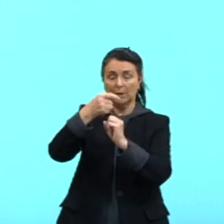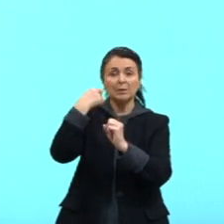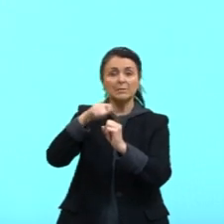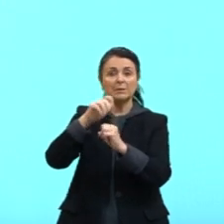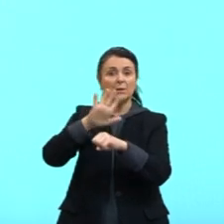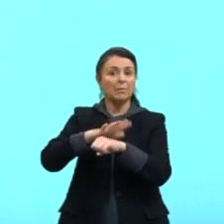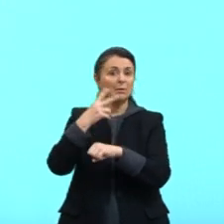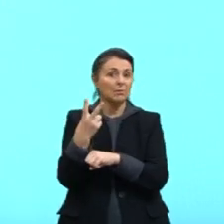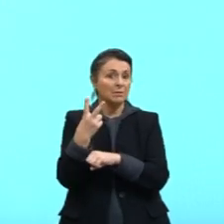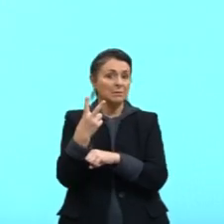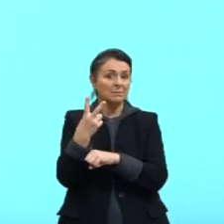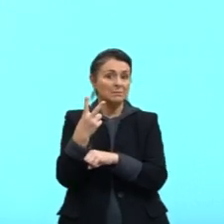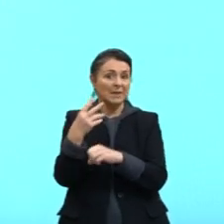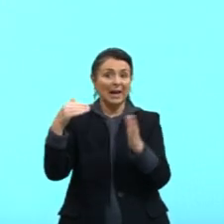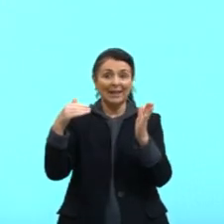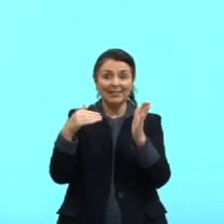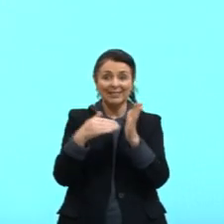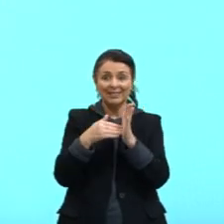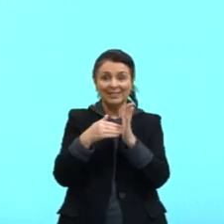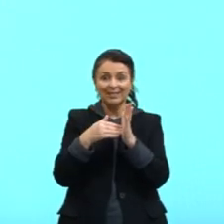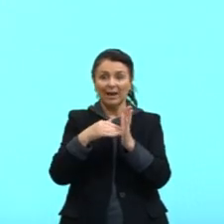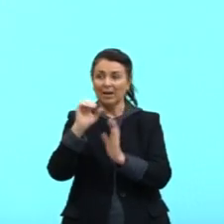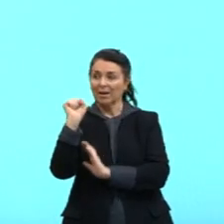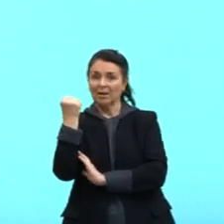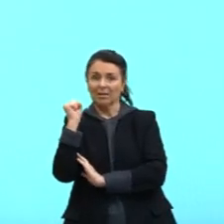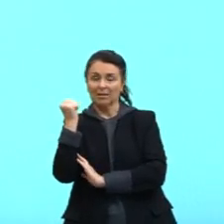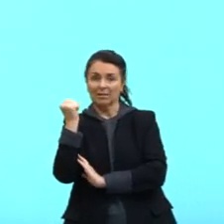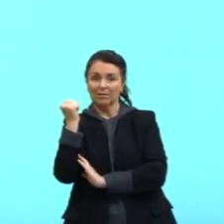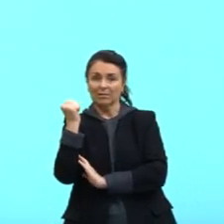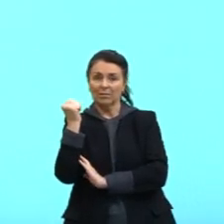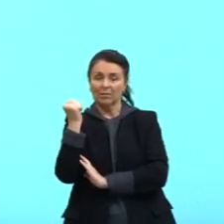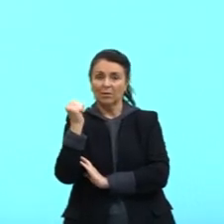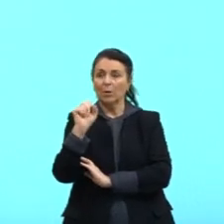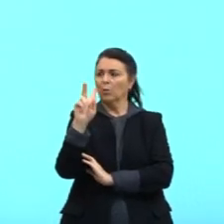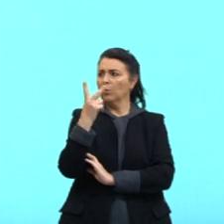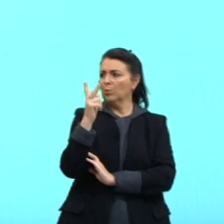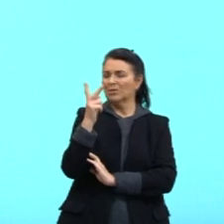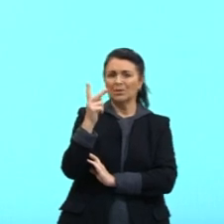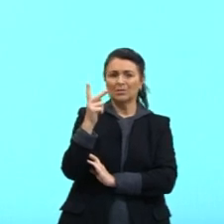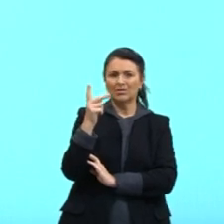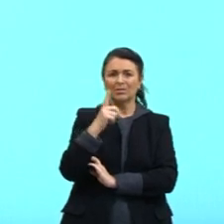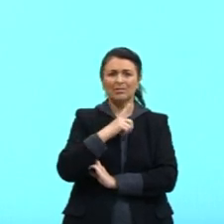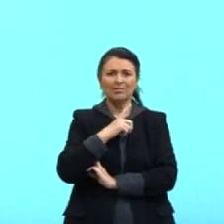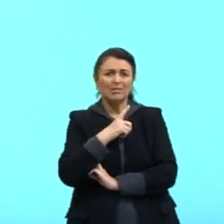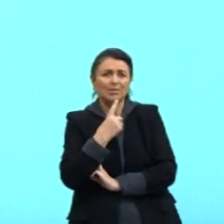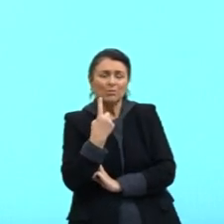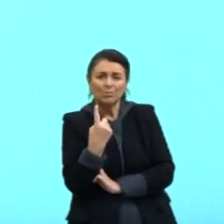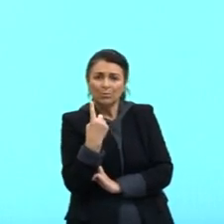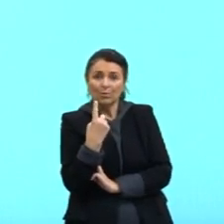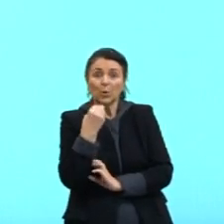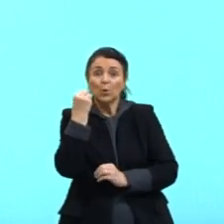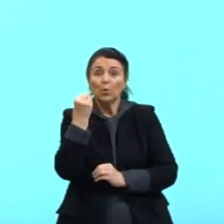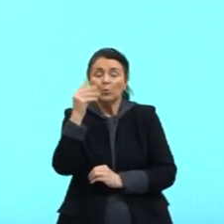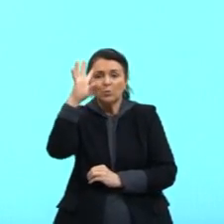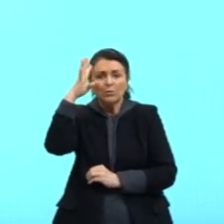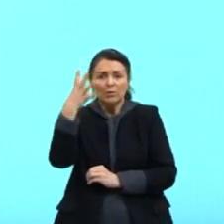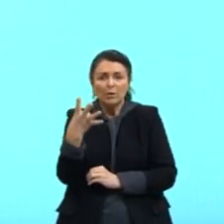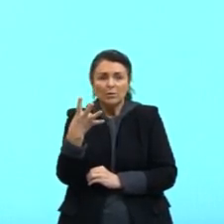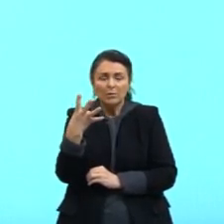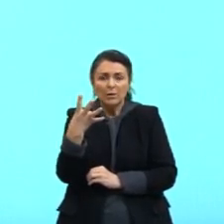para formar o seu octeto na se eu preciso de mais dois e o hidrogênio só tem um Como que eu posso resolver esse